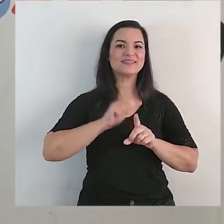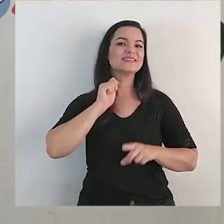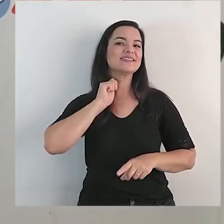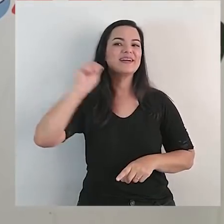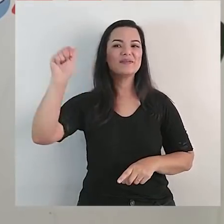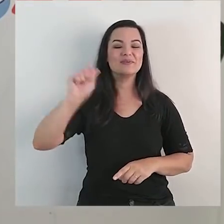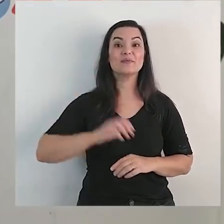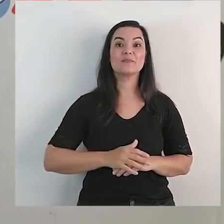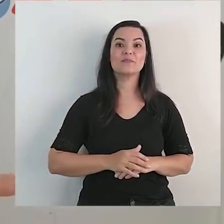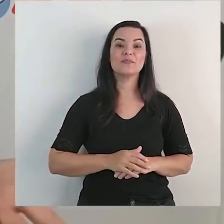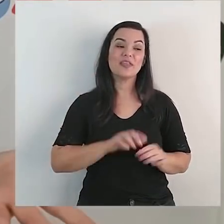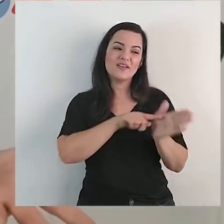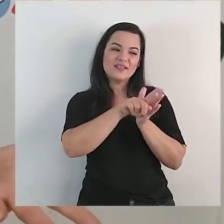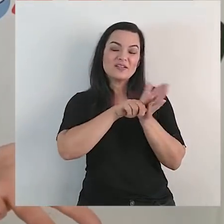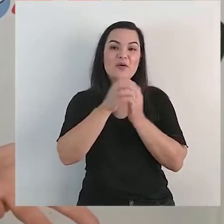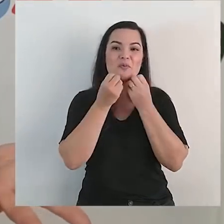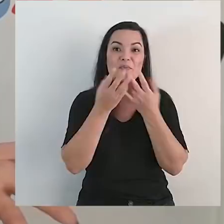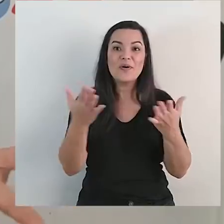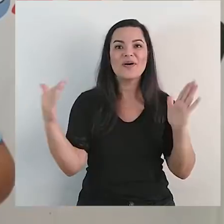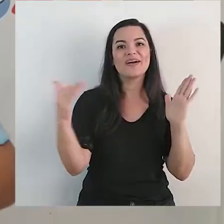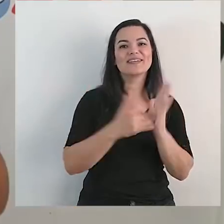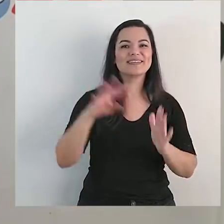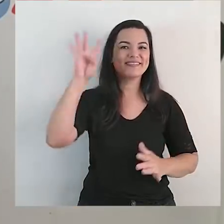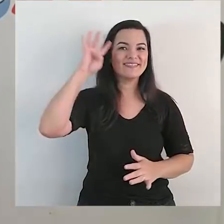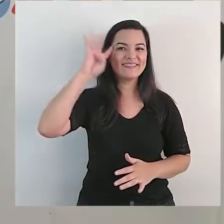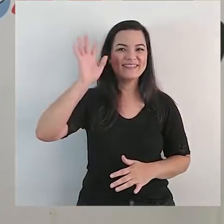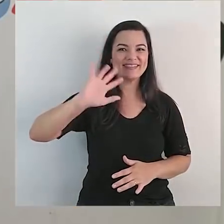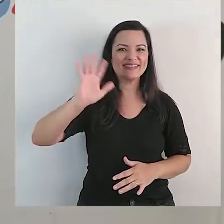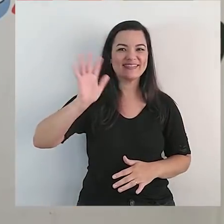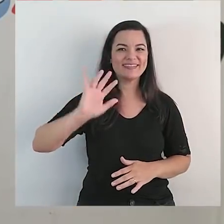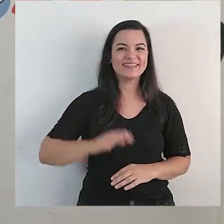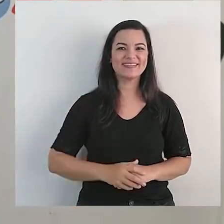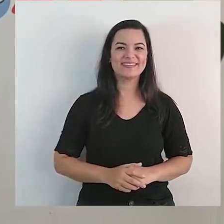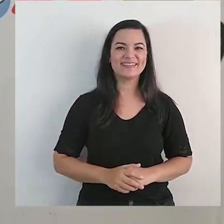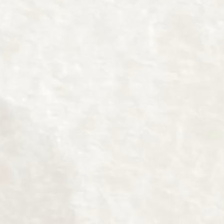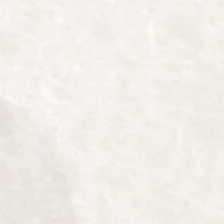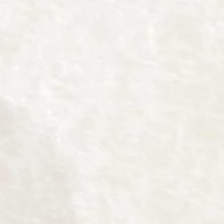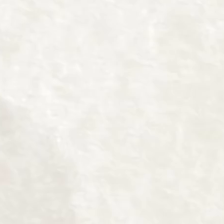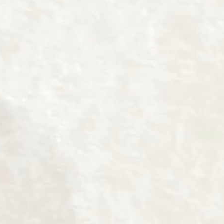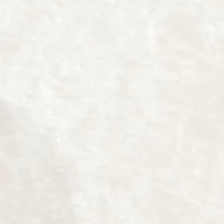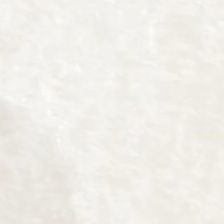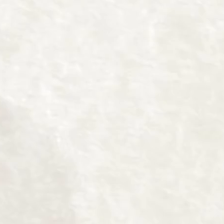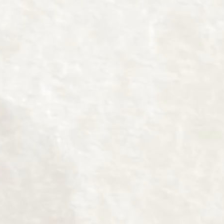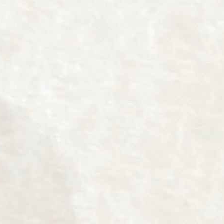no mês de abril. Então, boas investigações e até quarta!